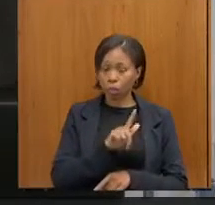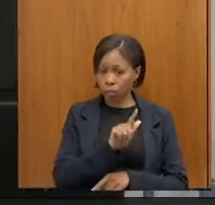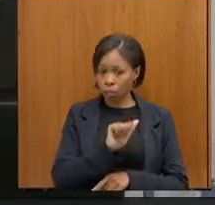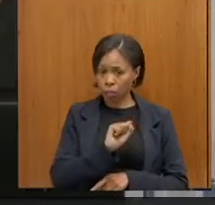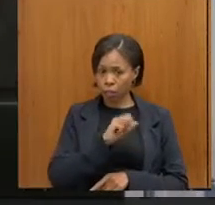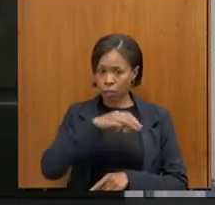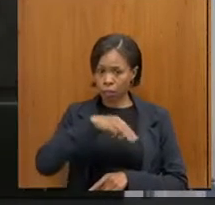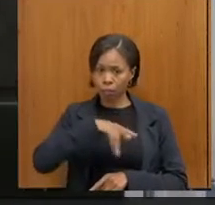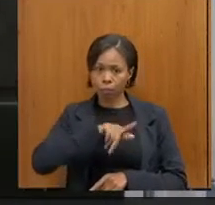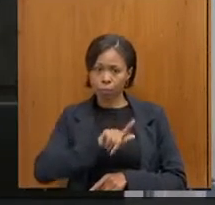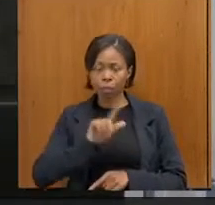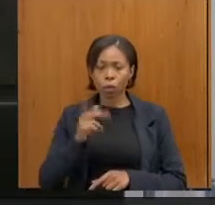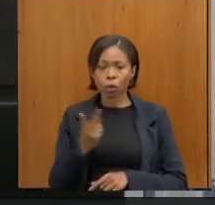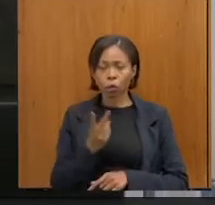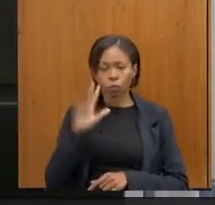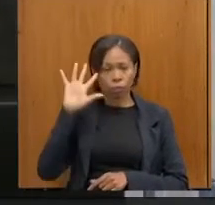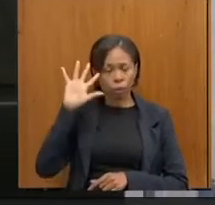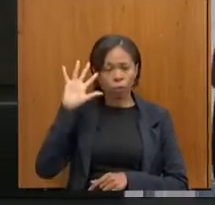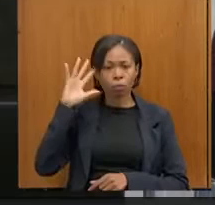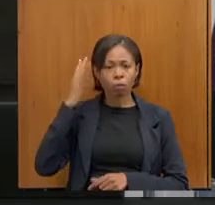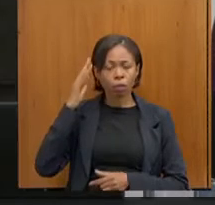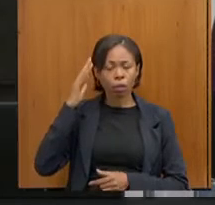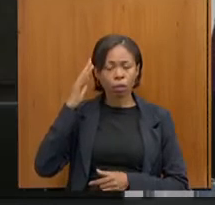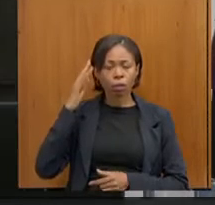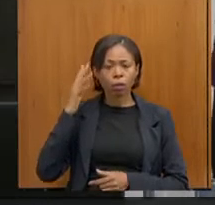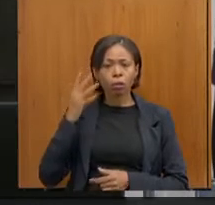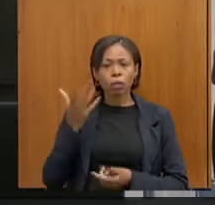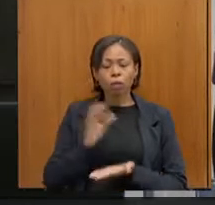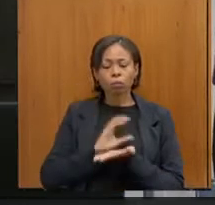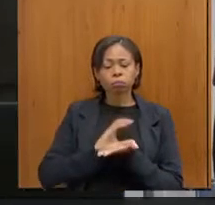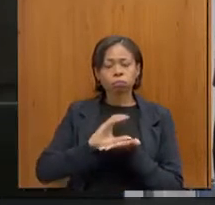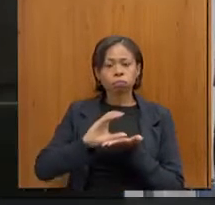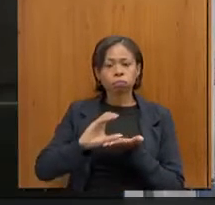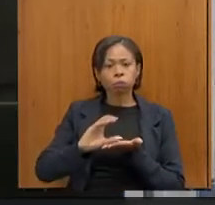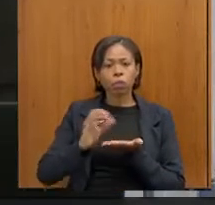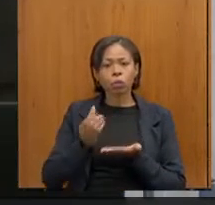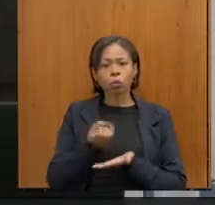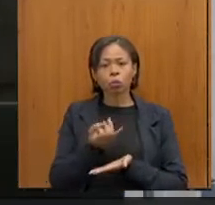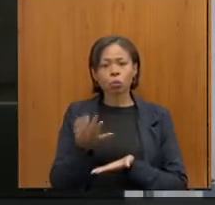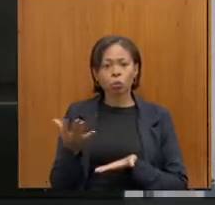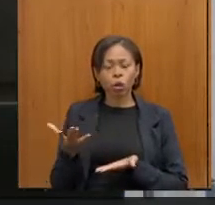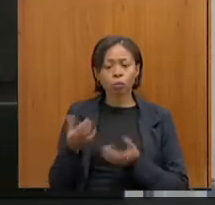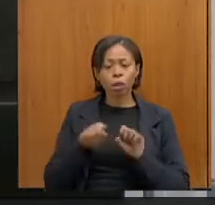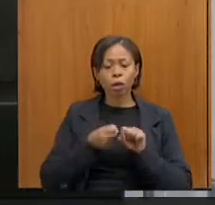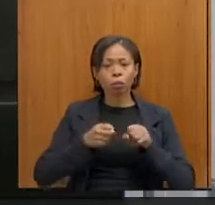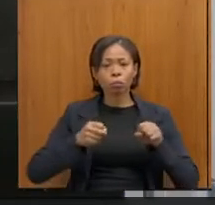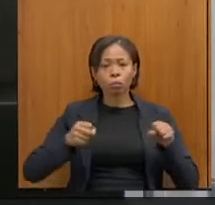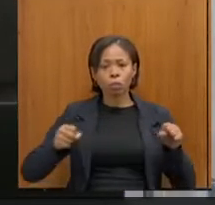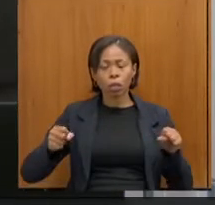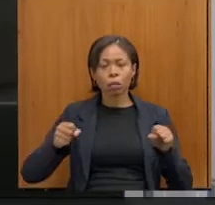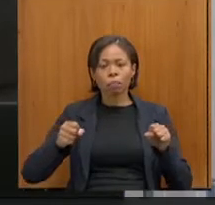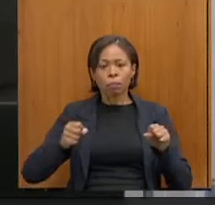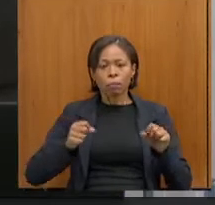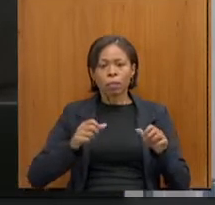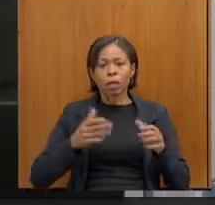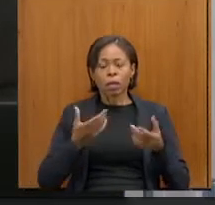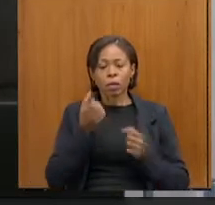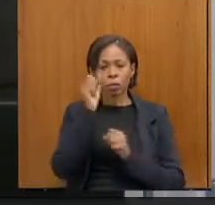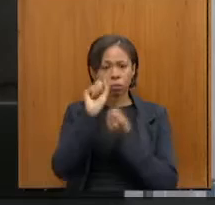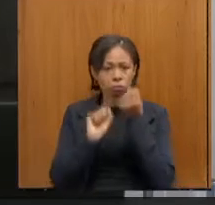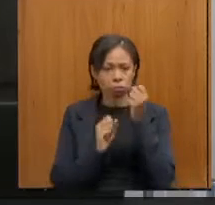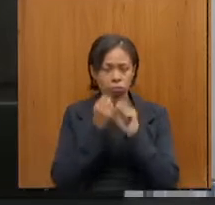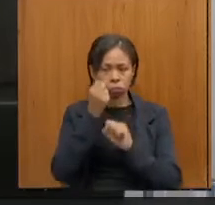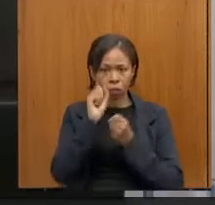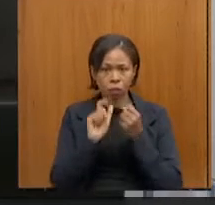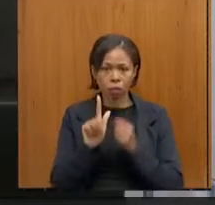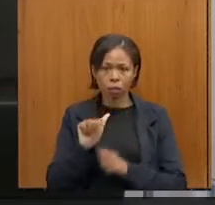Gerais a gasolina que pedido de providências para que determina o início do investimento da expansão da rede dos gasodutos e da instalação das usinas termelétricas